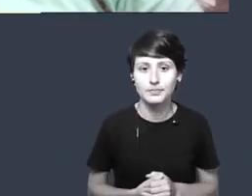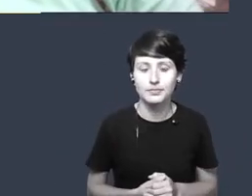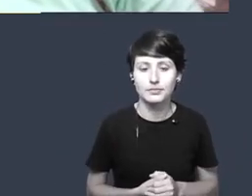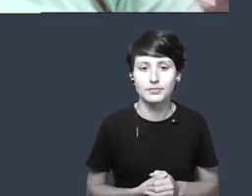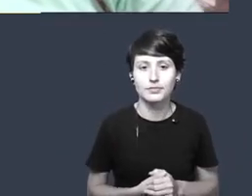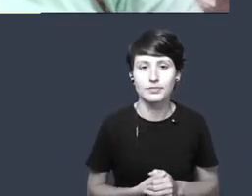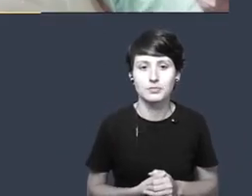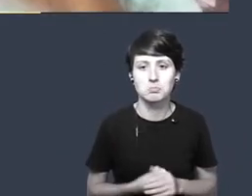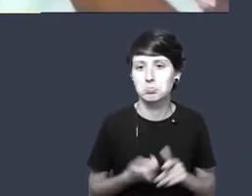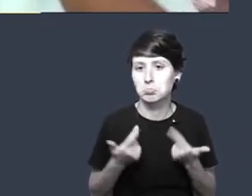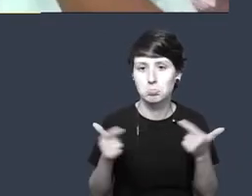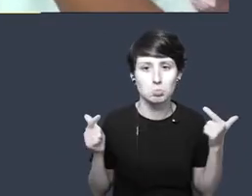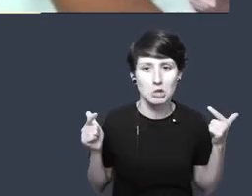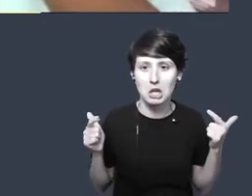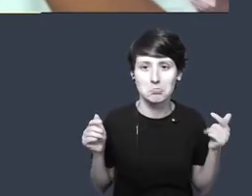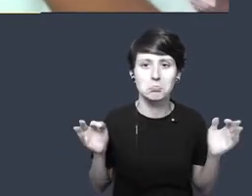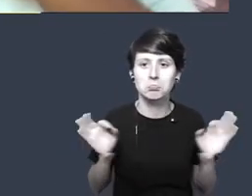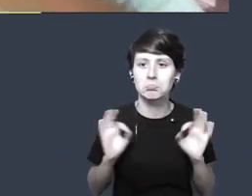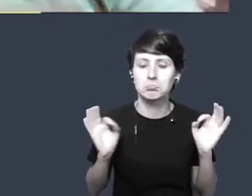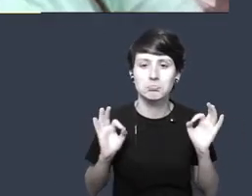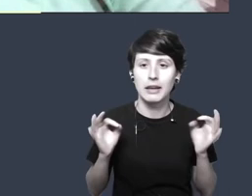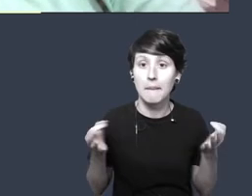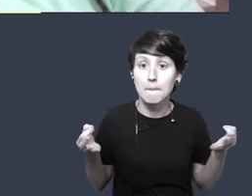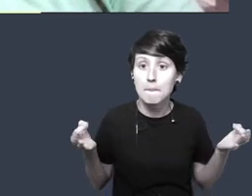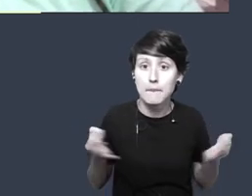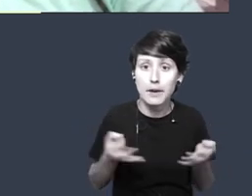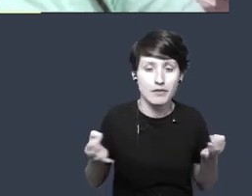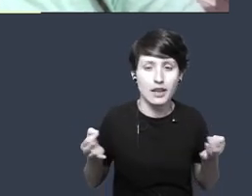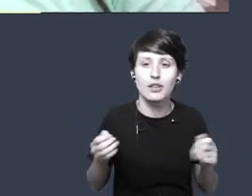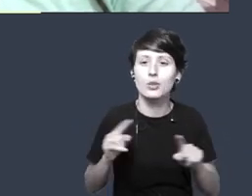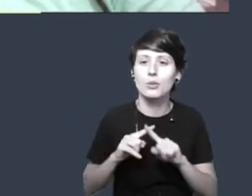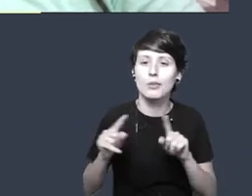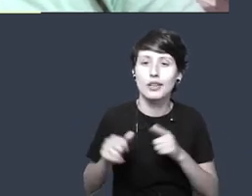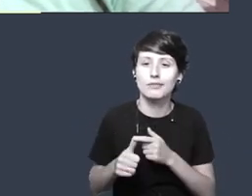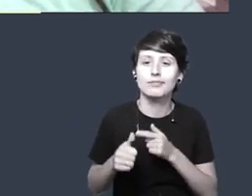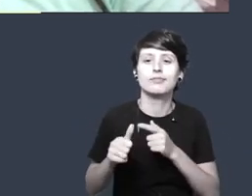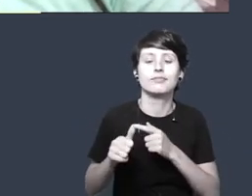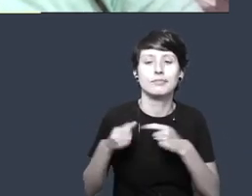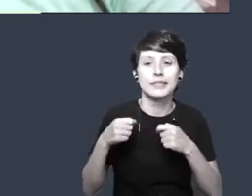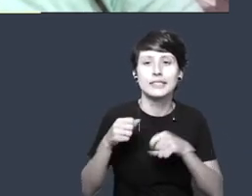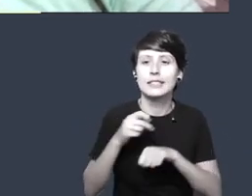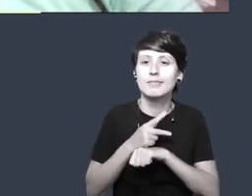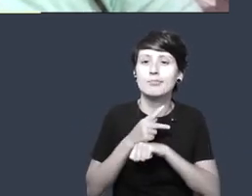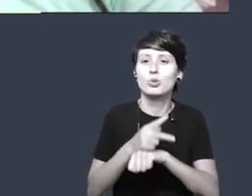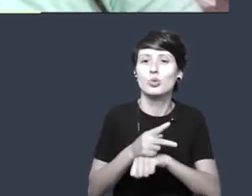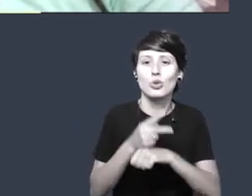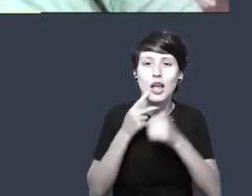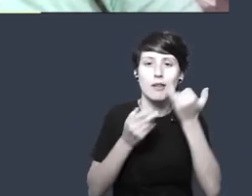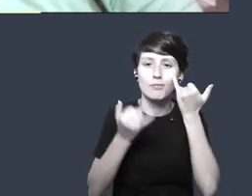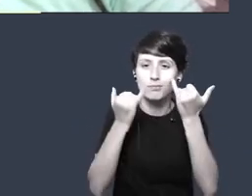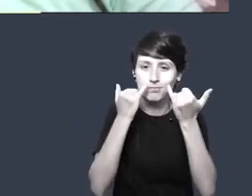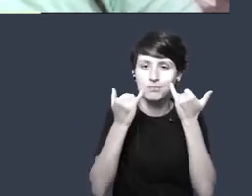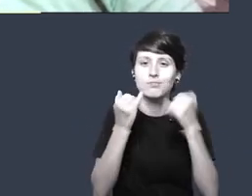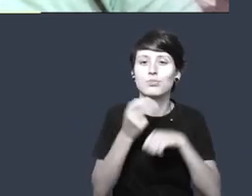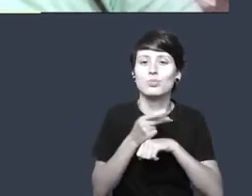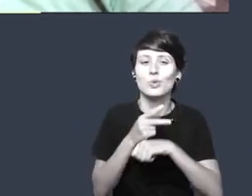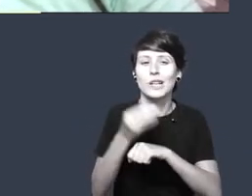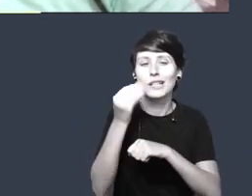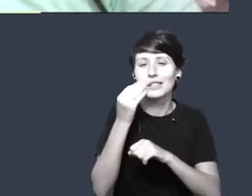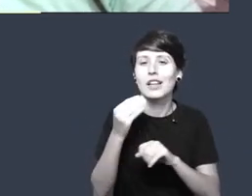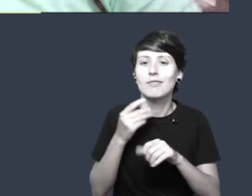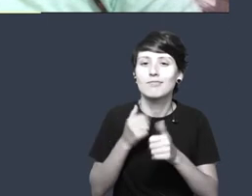Não tem um caminho perfeito, mas eu acho que a primeira coisa é você se informar, né? Saber, ficar por dentro do que está acontecendo e tentar acompanhar